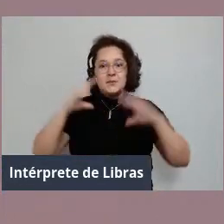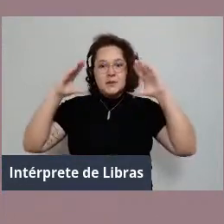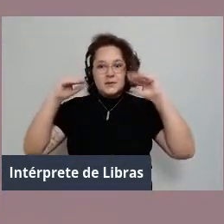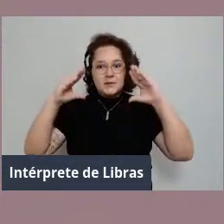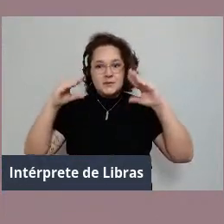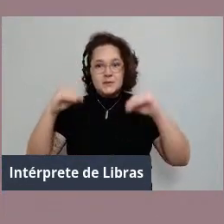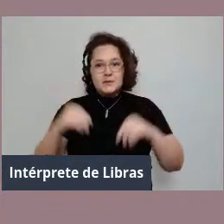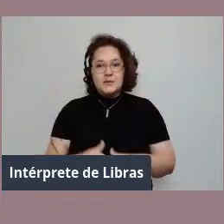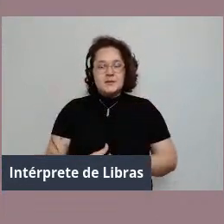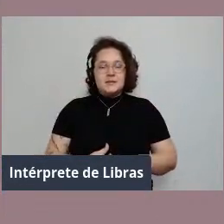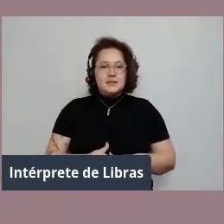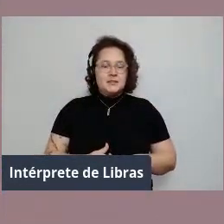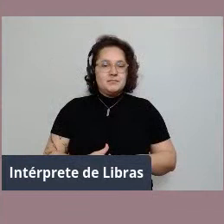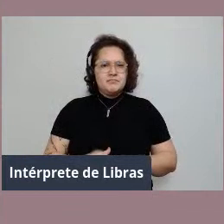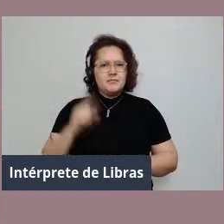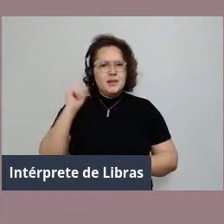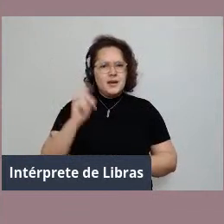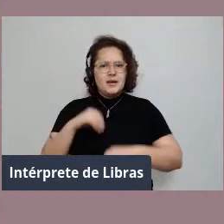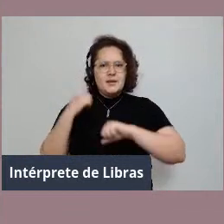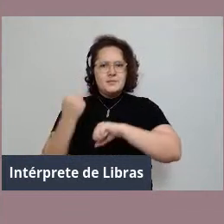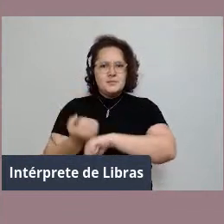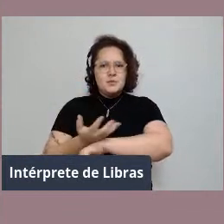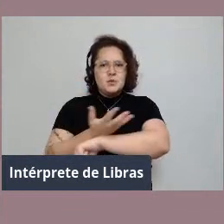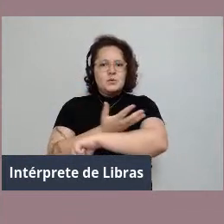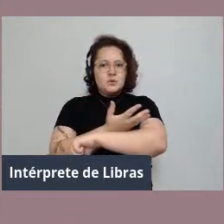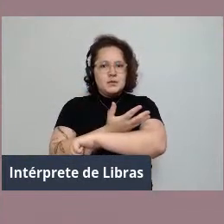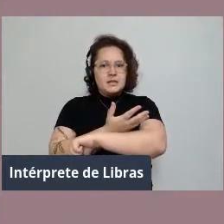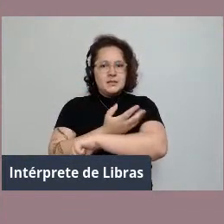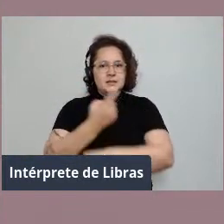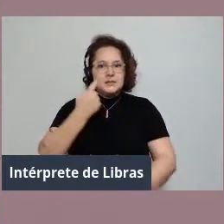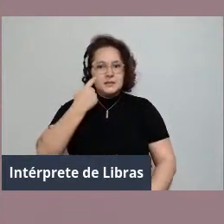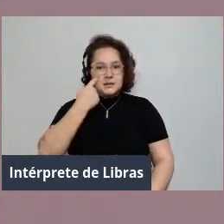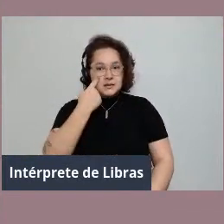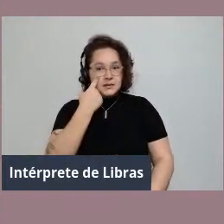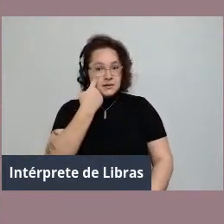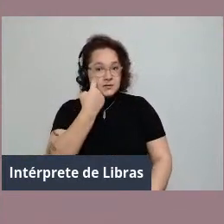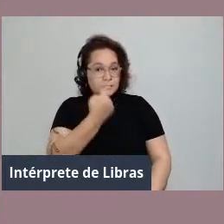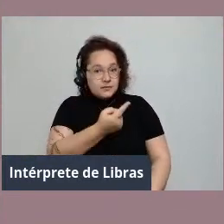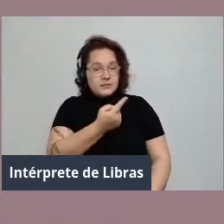É emocionante ver esse material que a Elisão mostrou. A gente fica